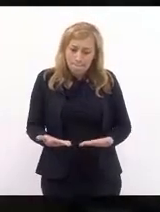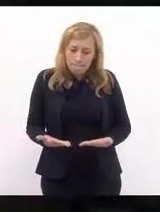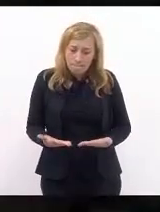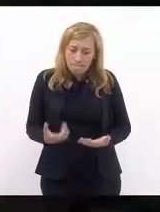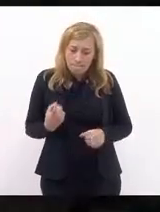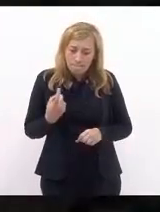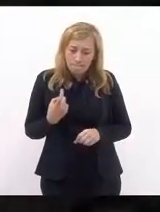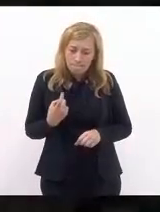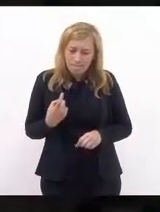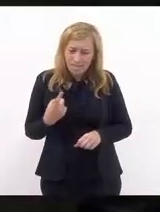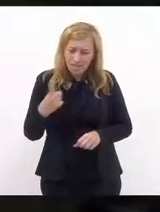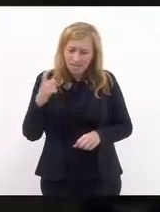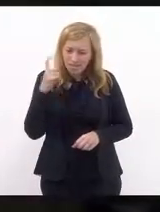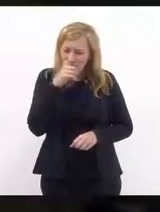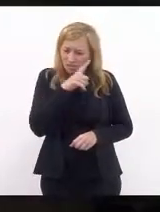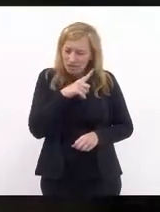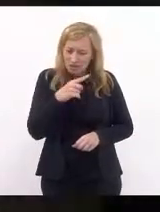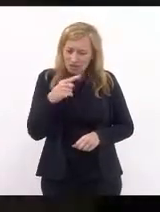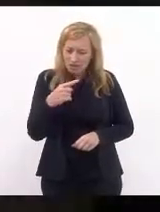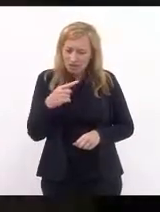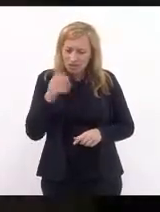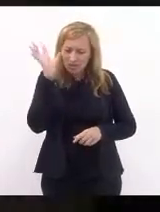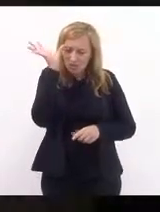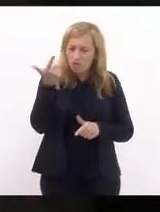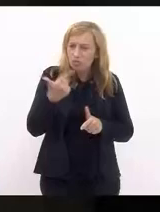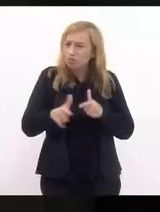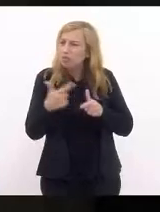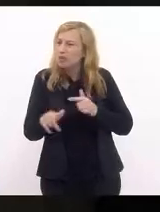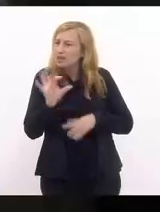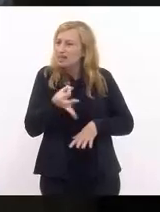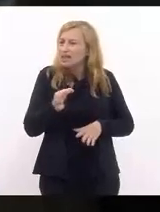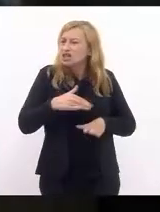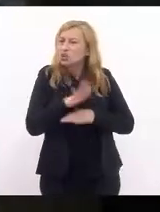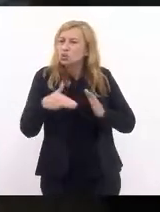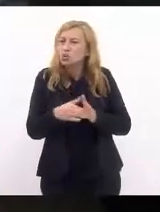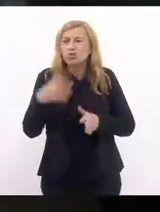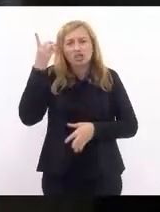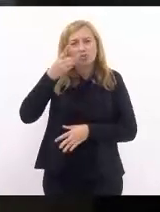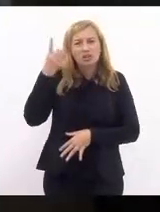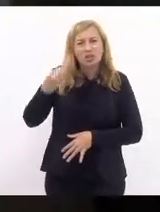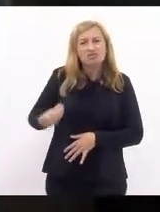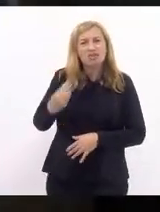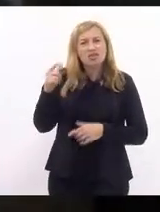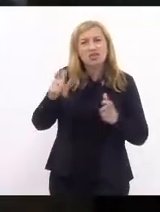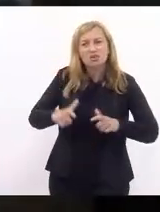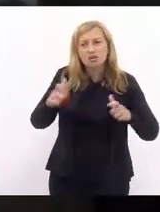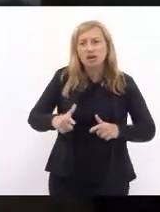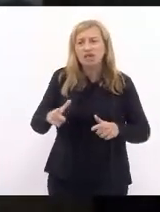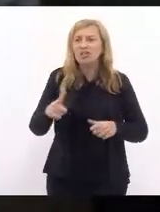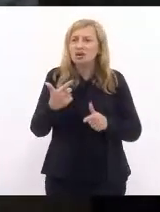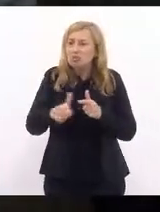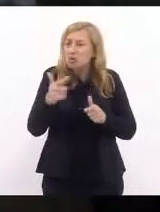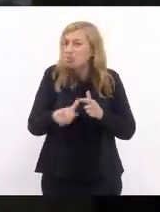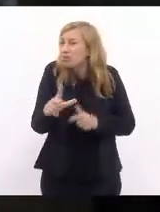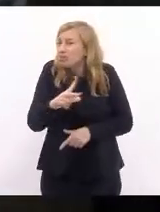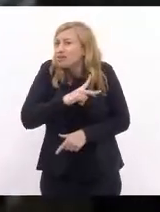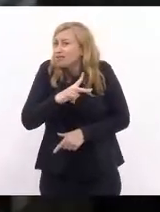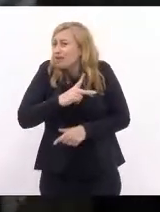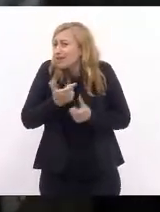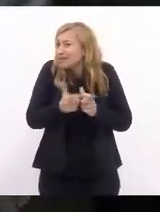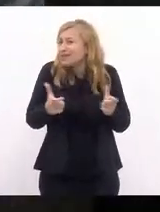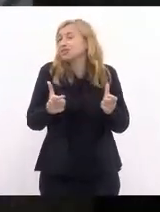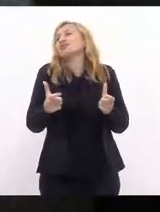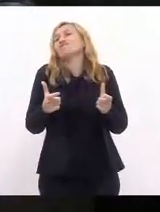duro de se enfrentar os problemas eu tenho certeza que todos os deputados que aqui estão enfrentaram problemas pessoais